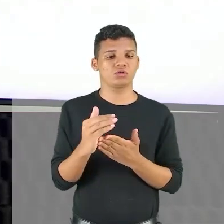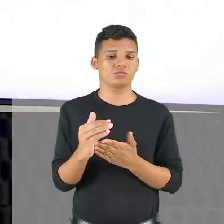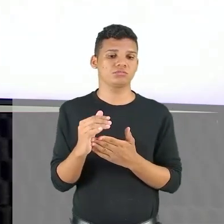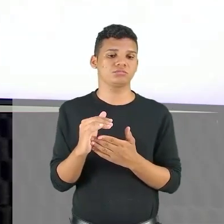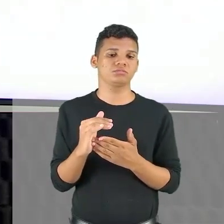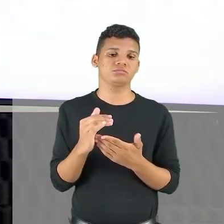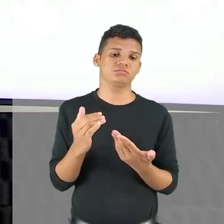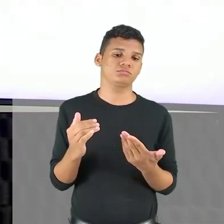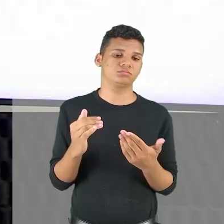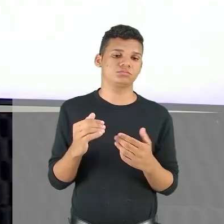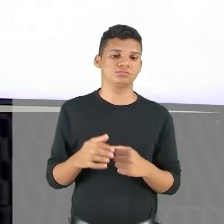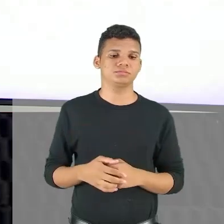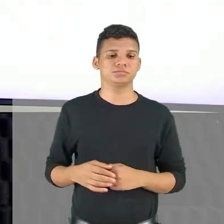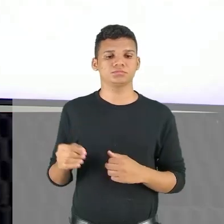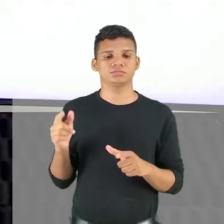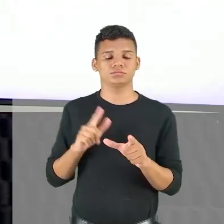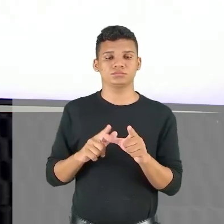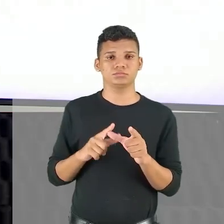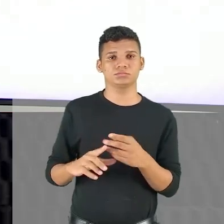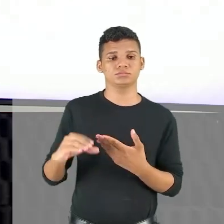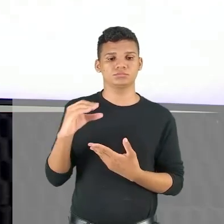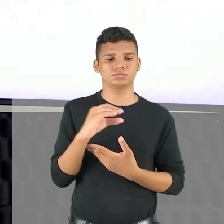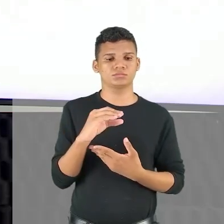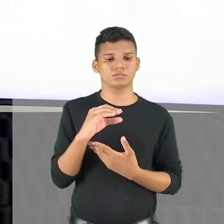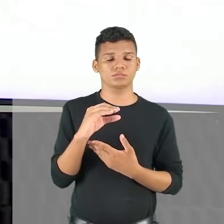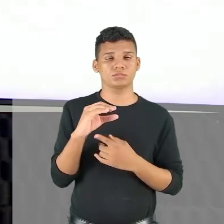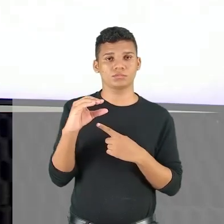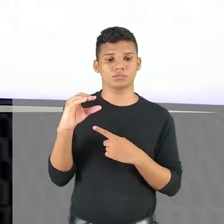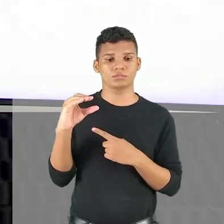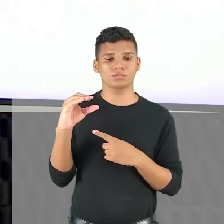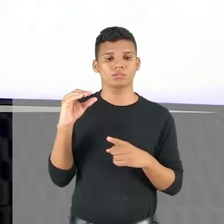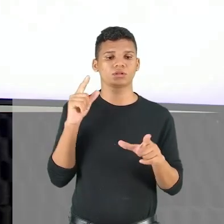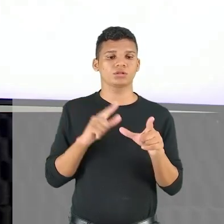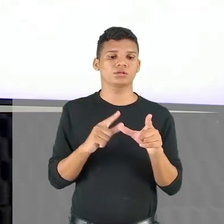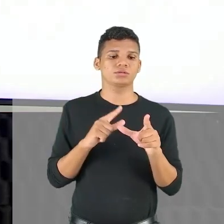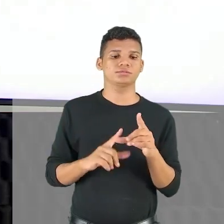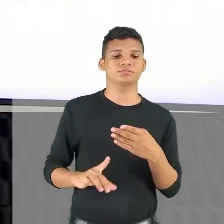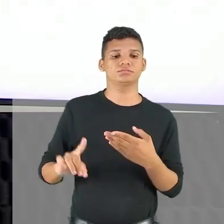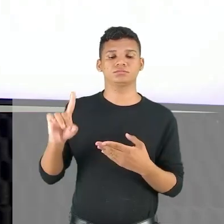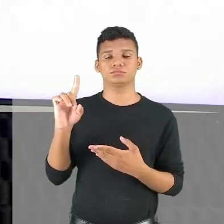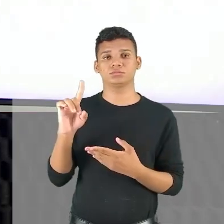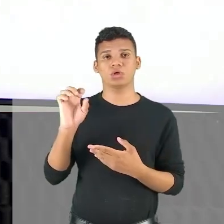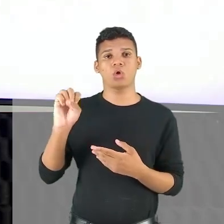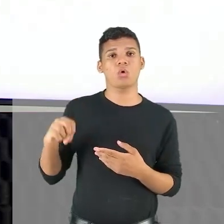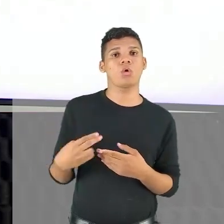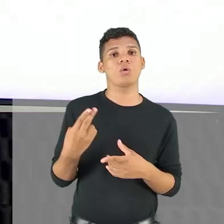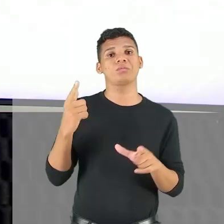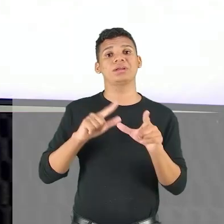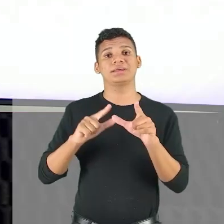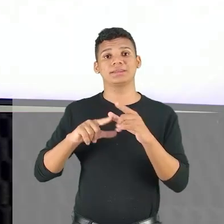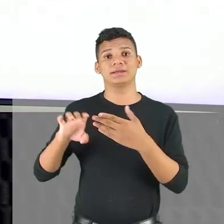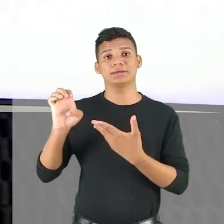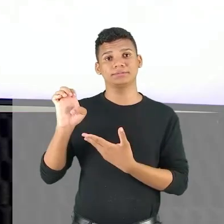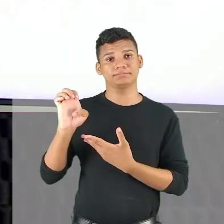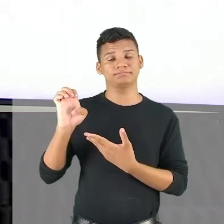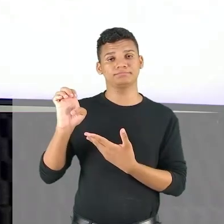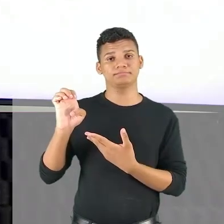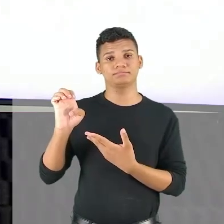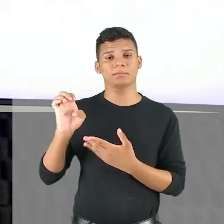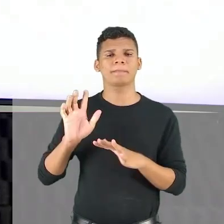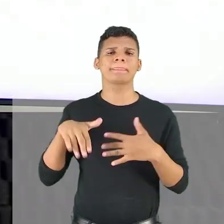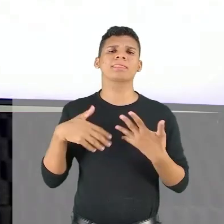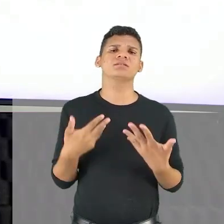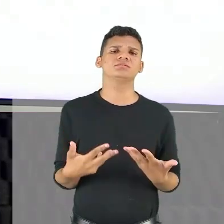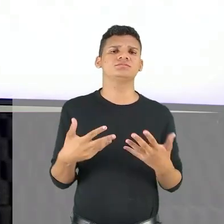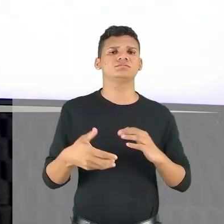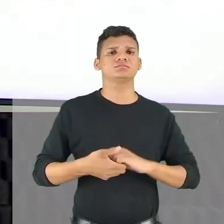de estado, conclusão de uma ideia, simultaneidade de fatos ou continuidade de um processo.